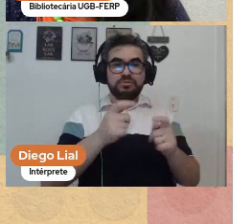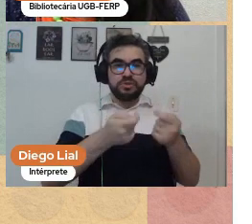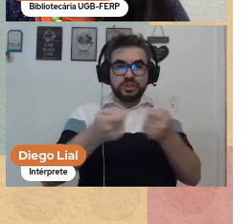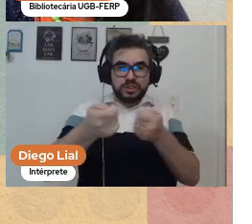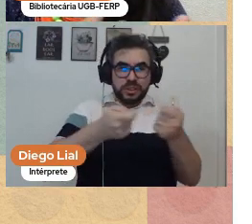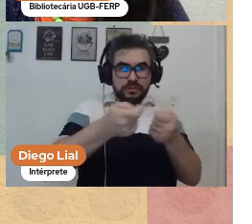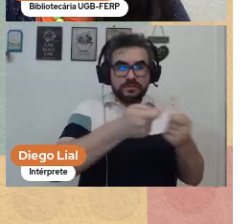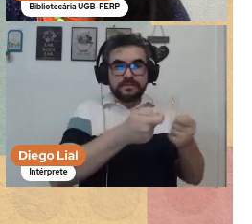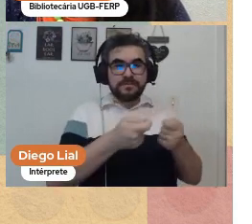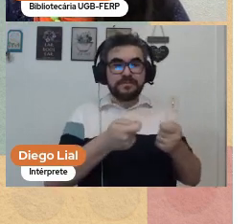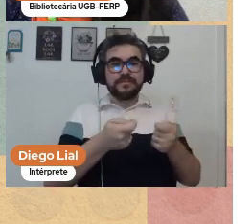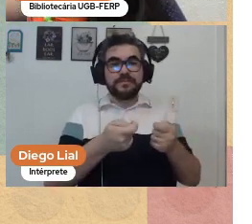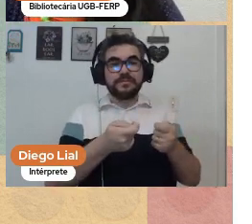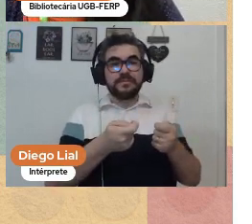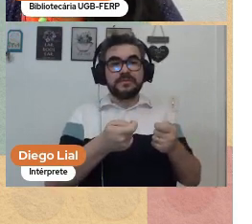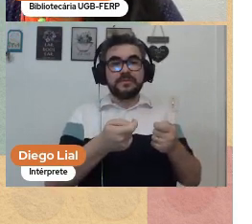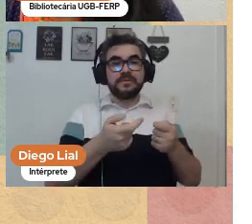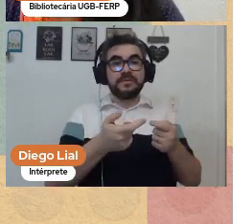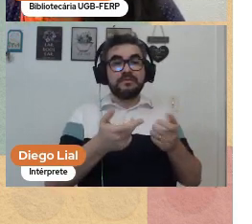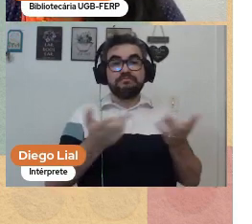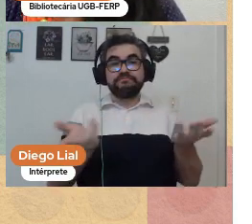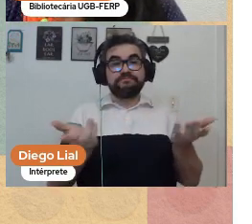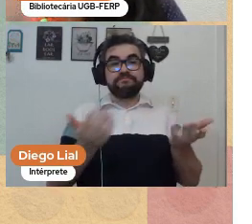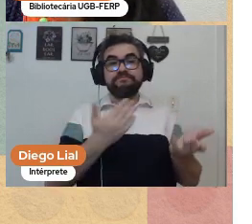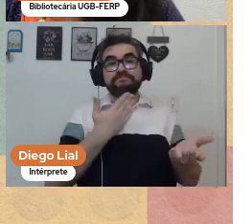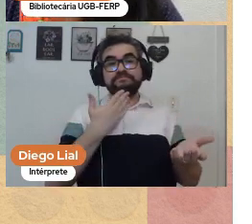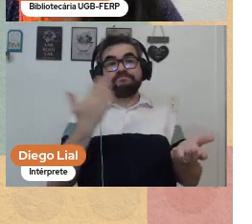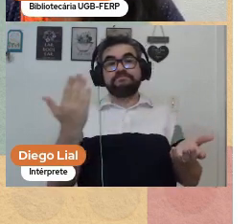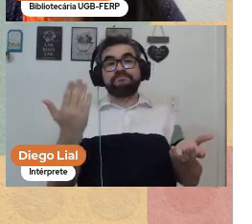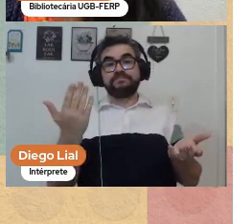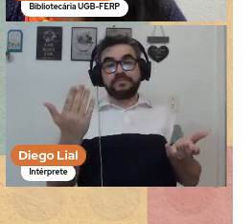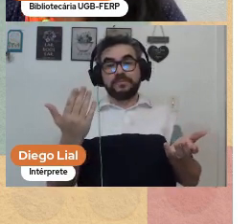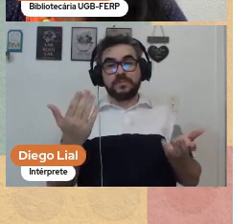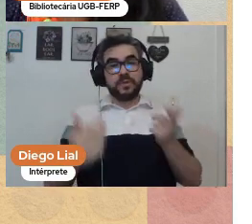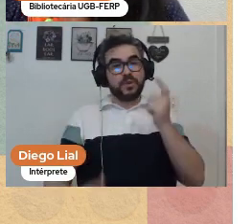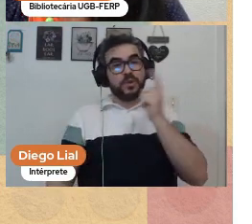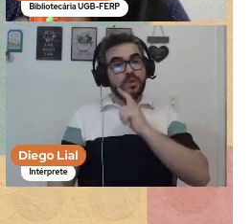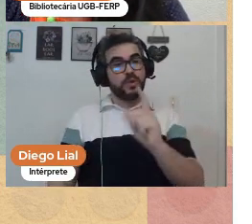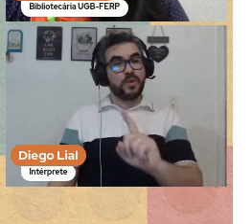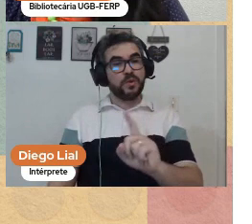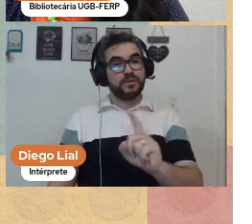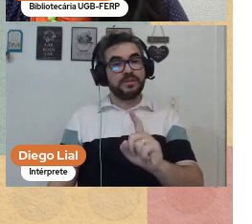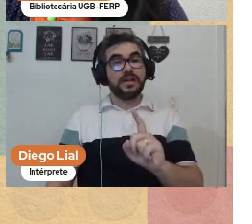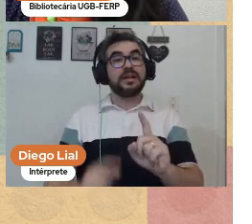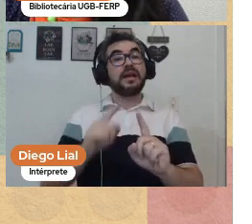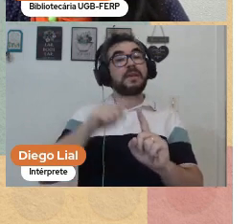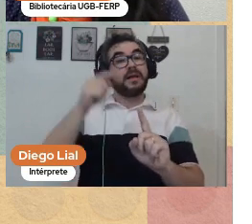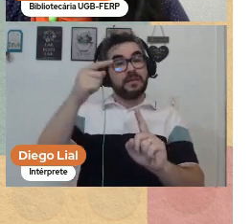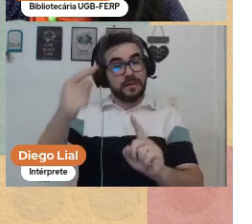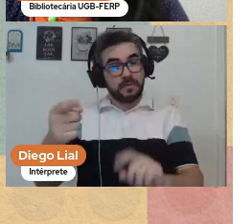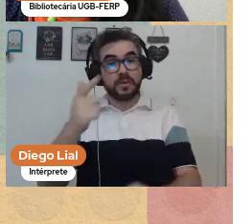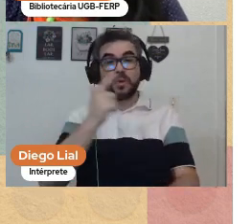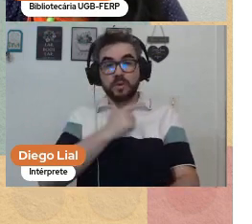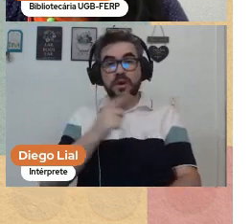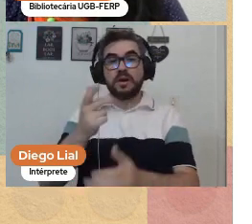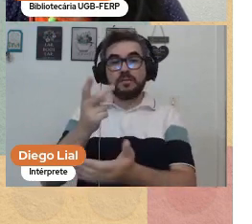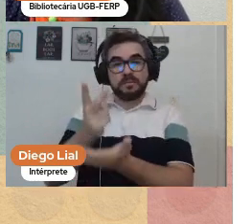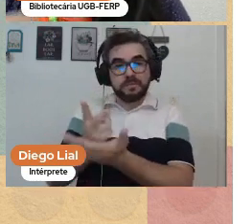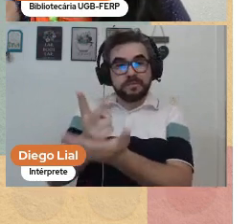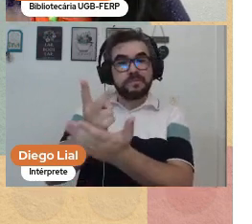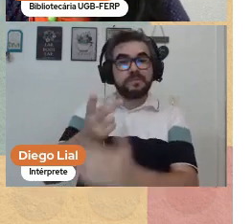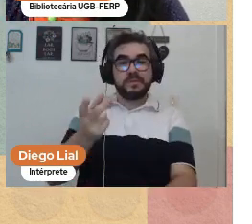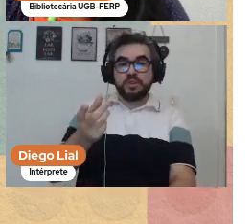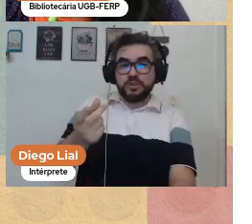também, museológica, sem a gestão nós não conseguimos chegar à fase da preservação. Então, toda a gestão precisa estar bem